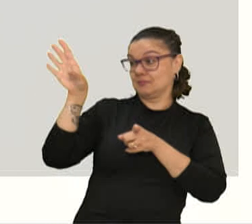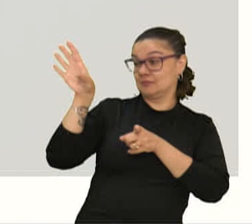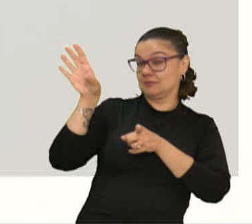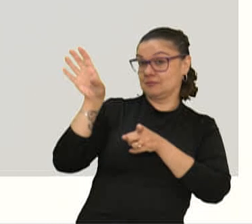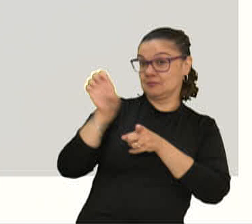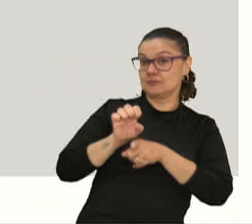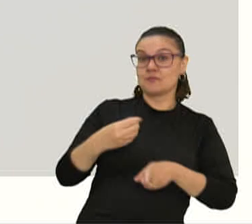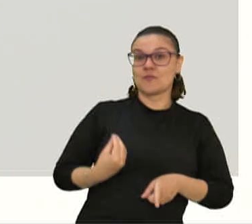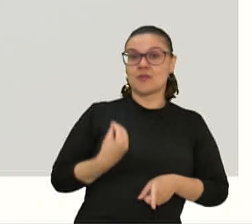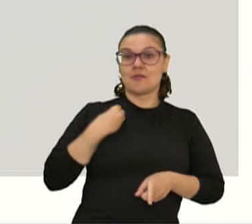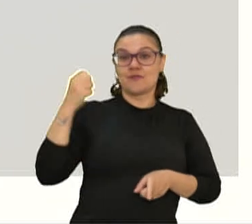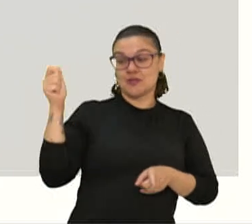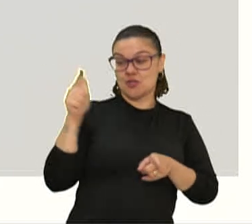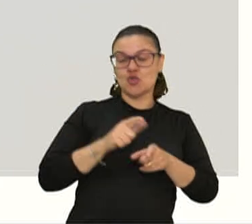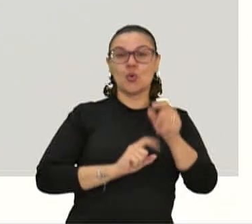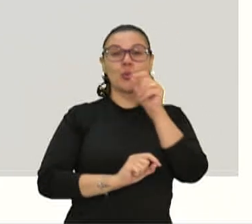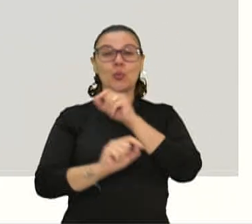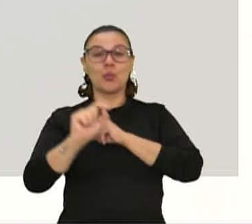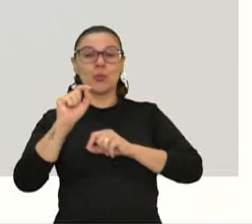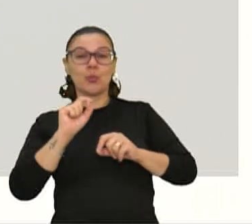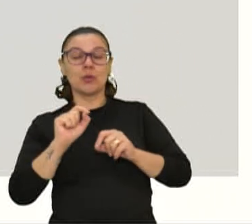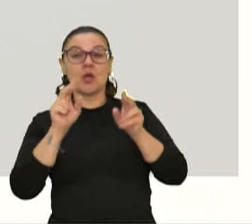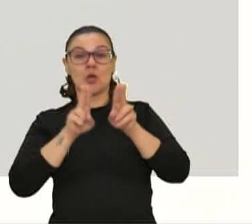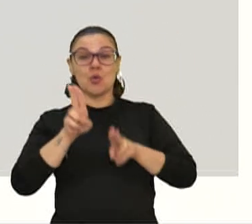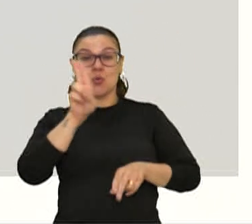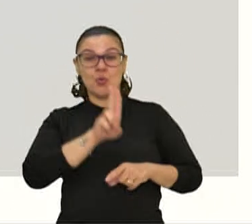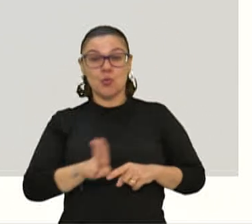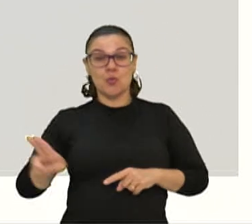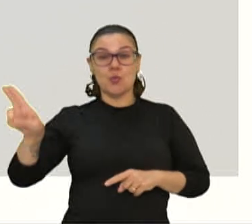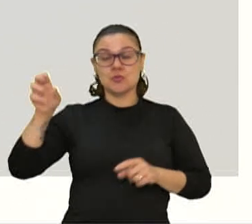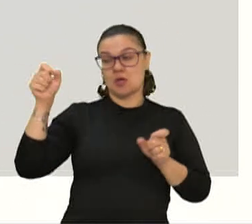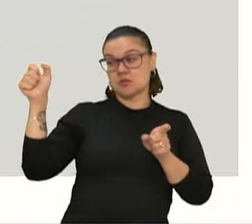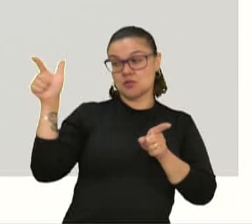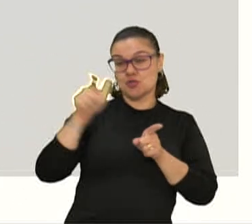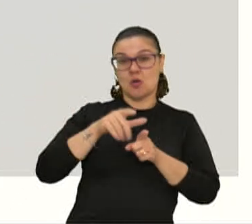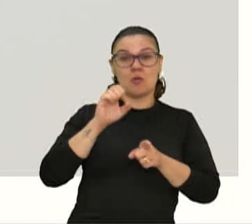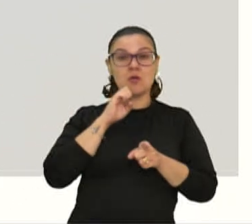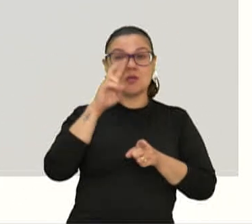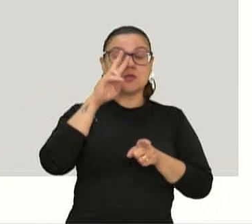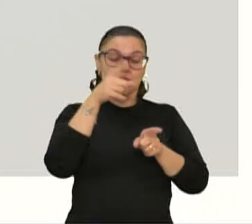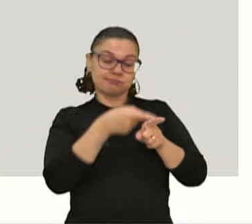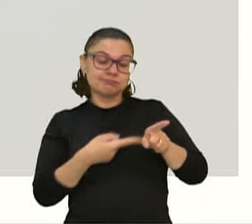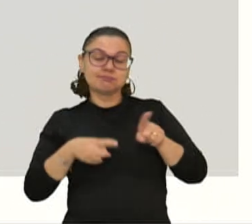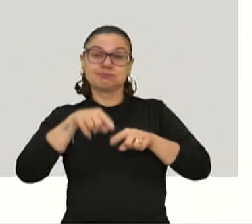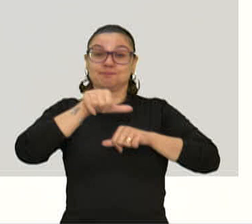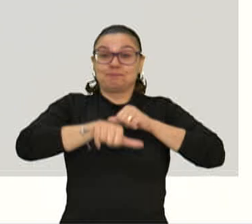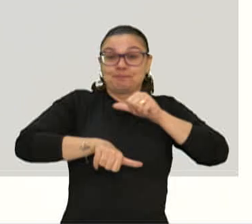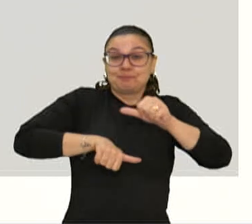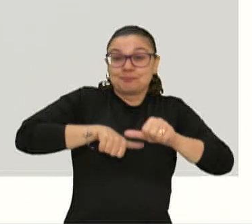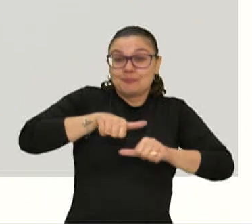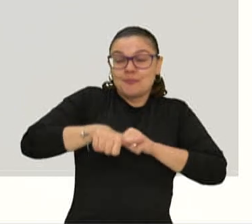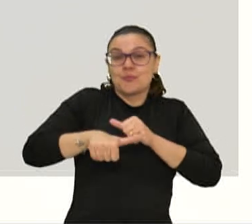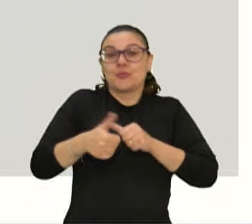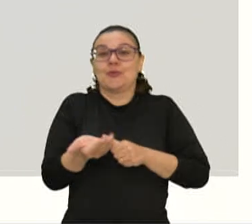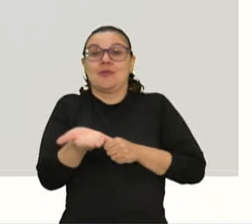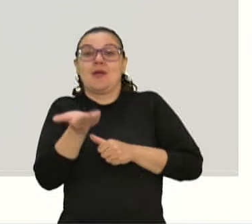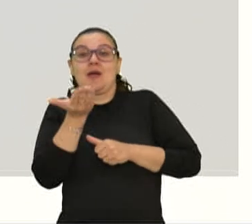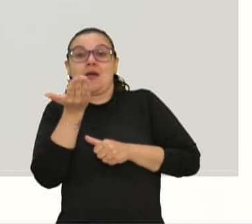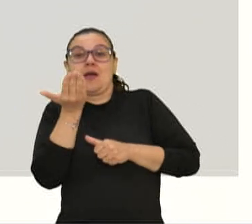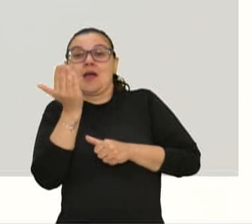as plantas apresentam se deve à capacidade de utilizar a energia luminosa para a síntese de alimento. A organela